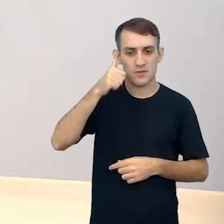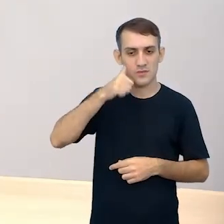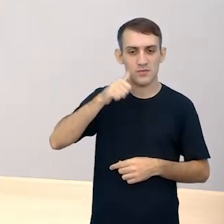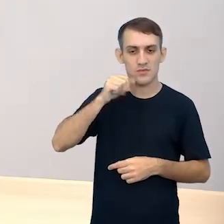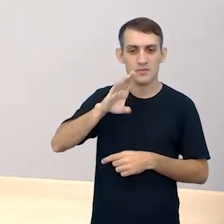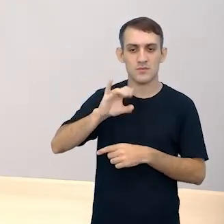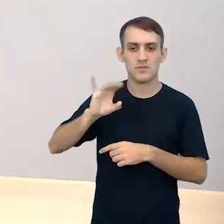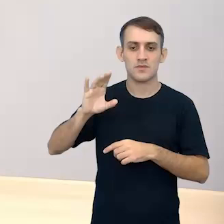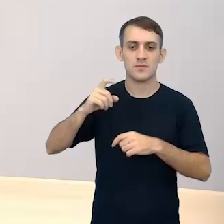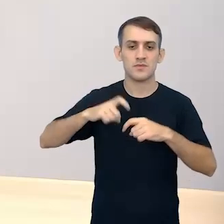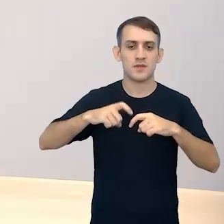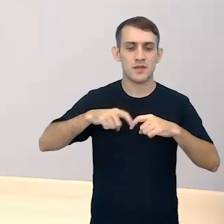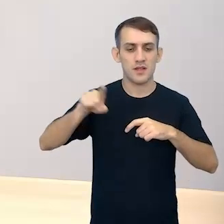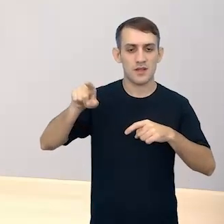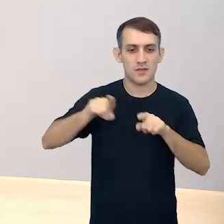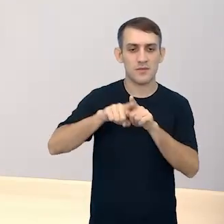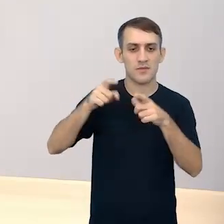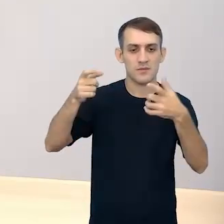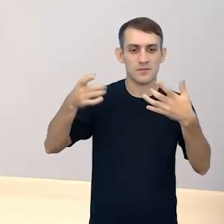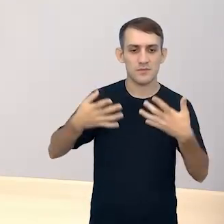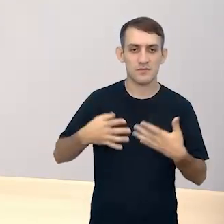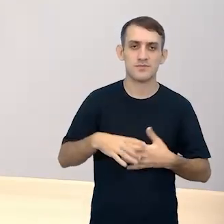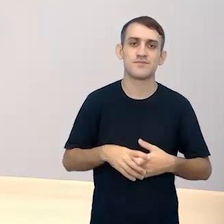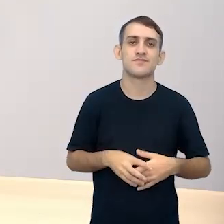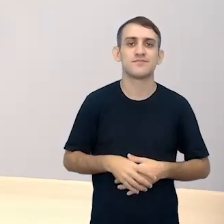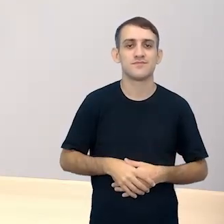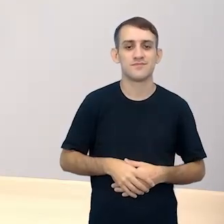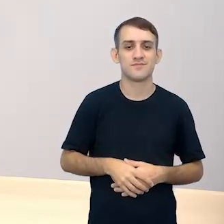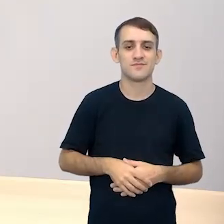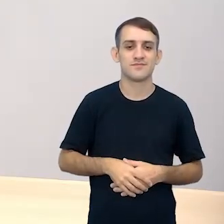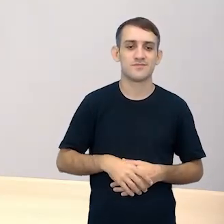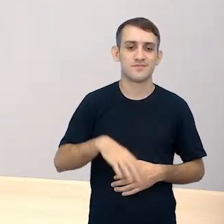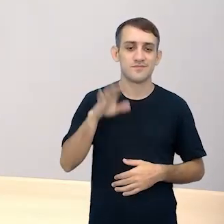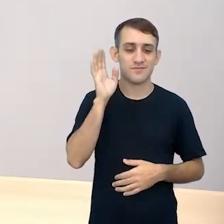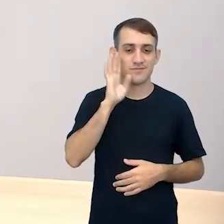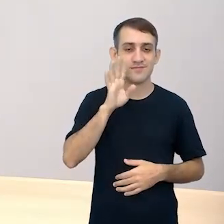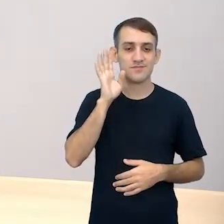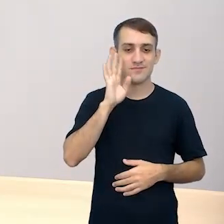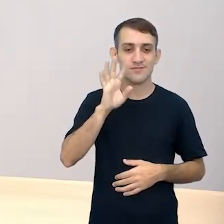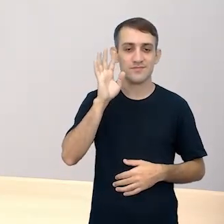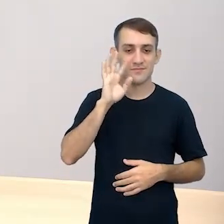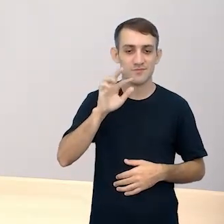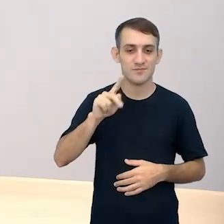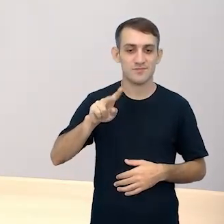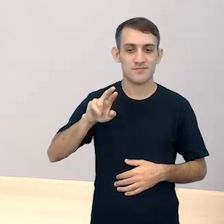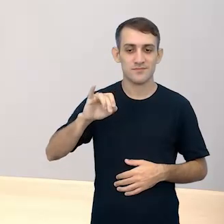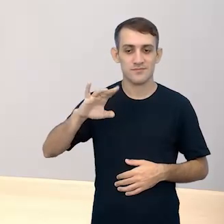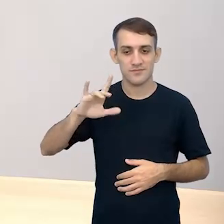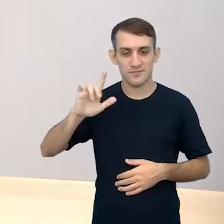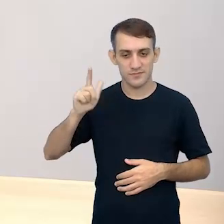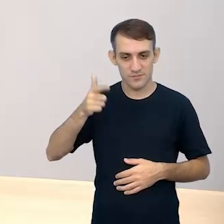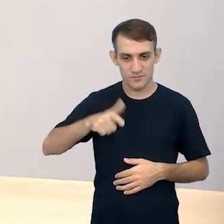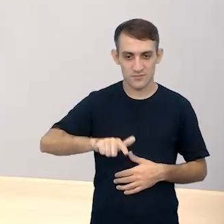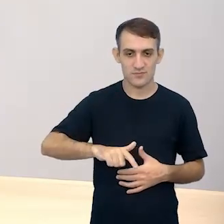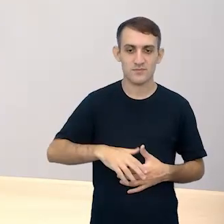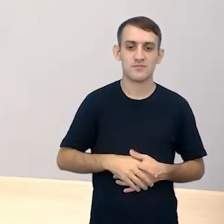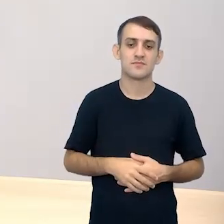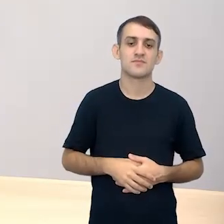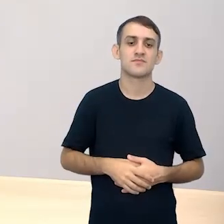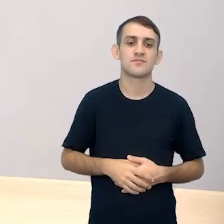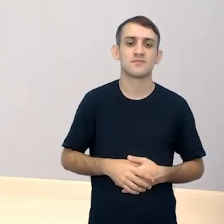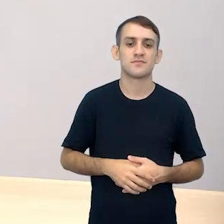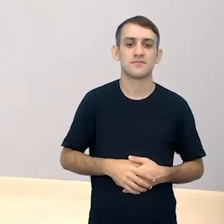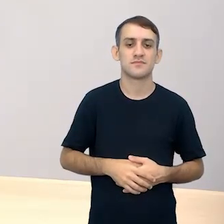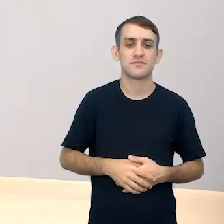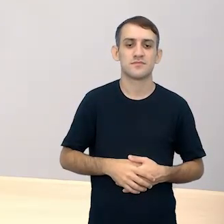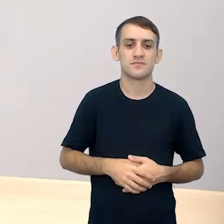pelo mapeamento, também colocou, a Jaqueline Góes, legal isso, a Priscila colocou novamente,